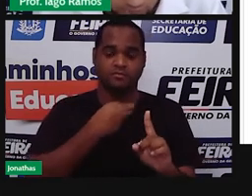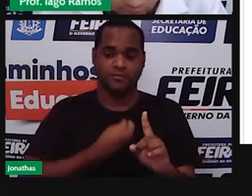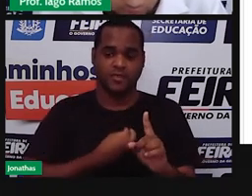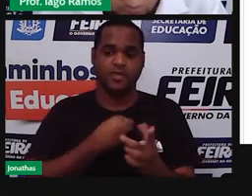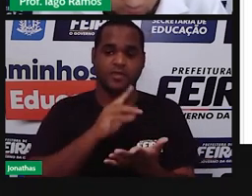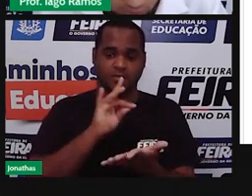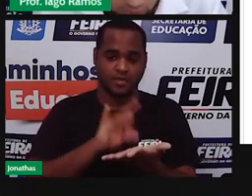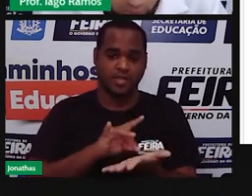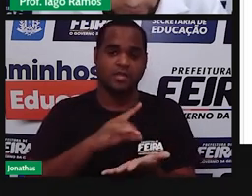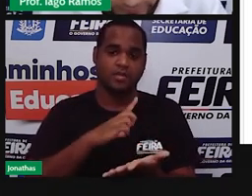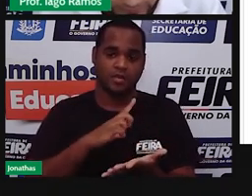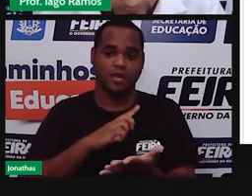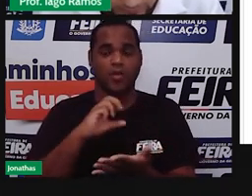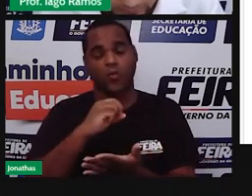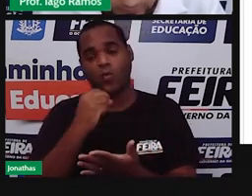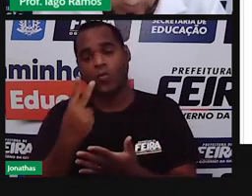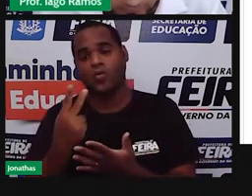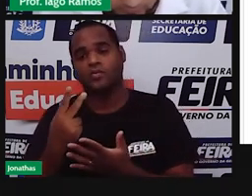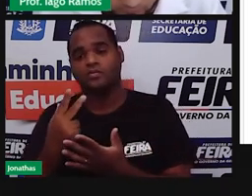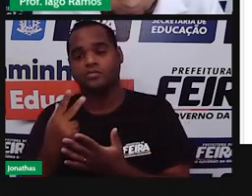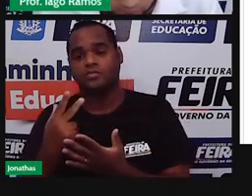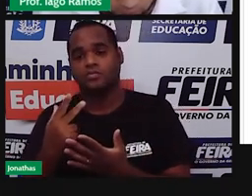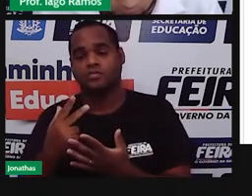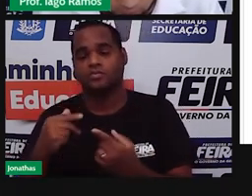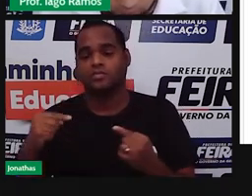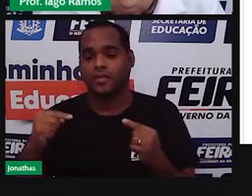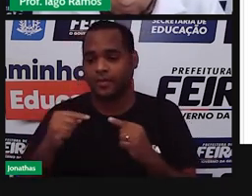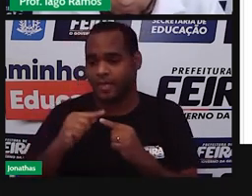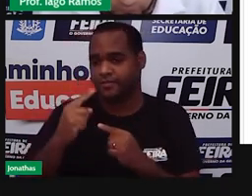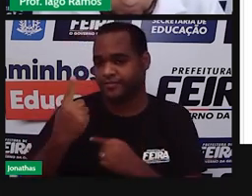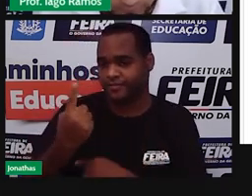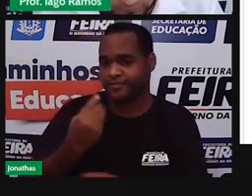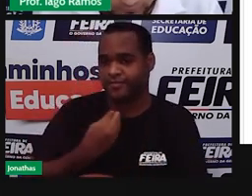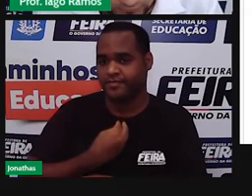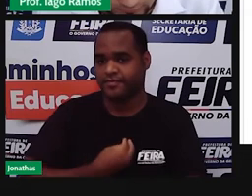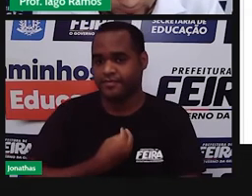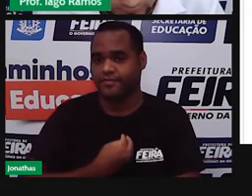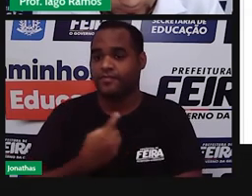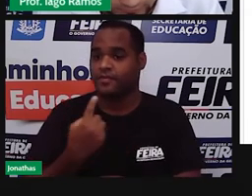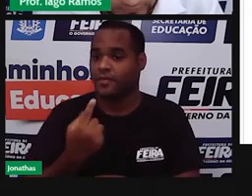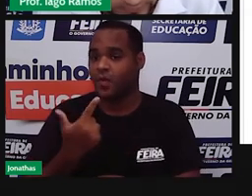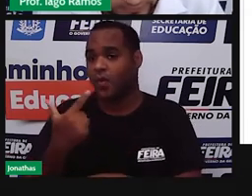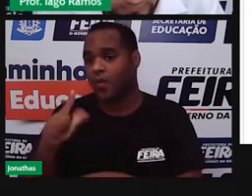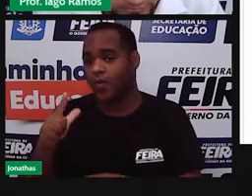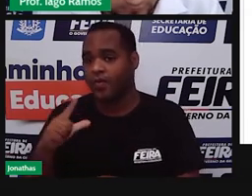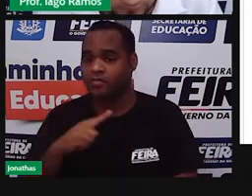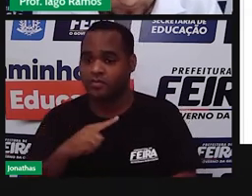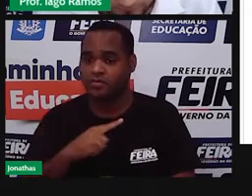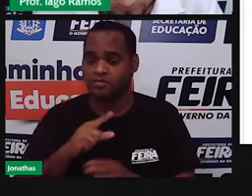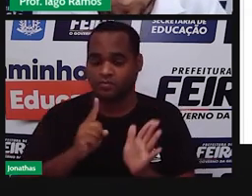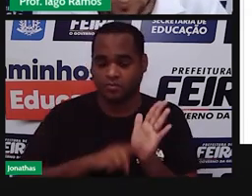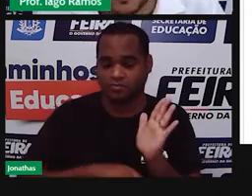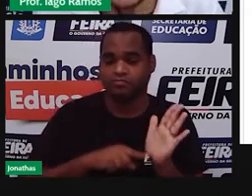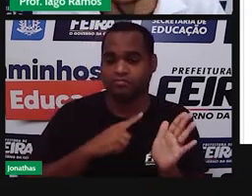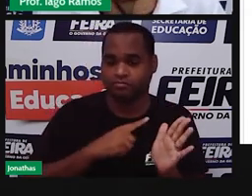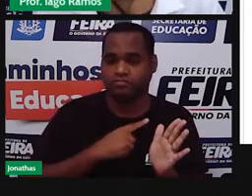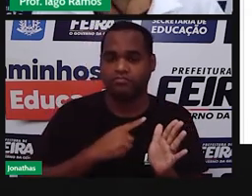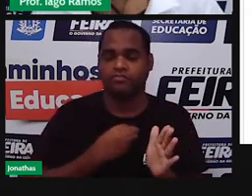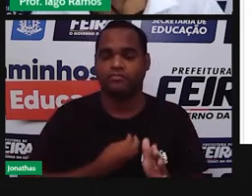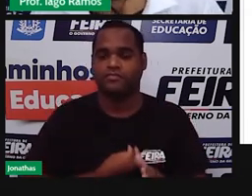positivo ou é um número negativo?